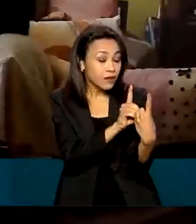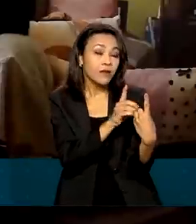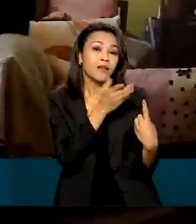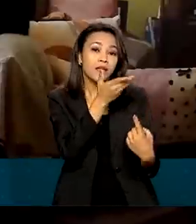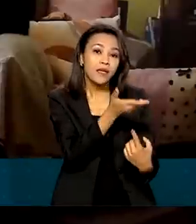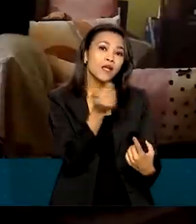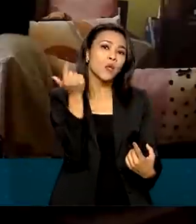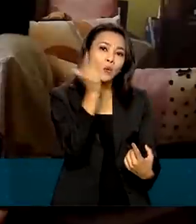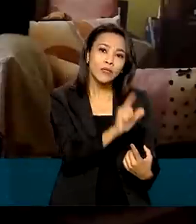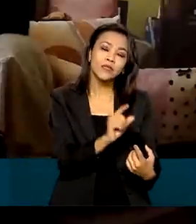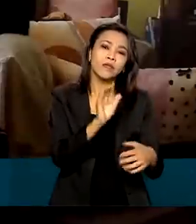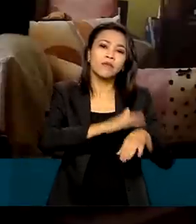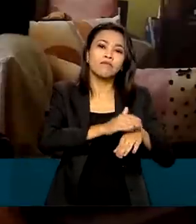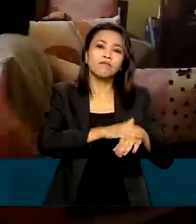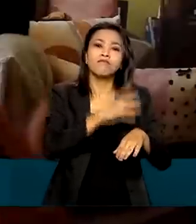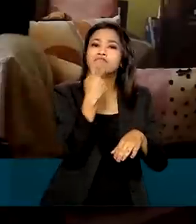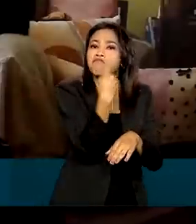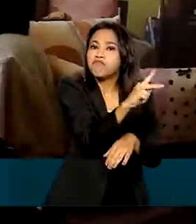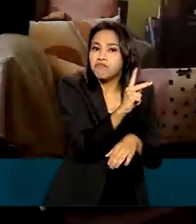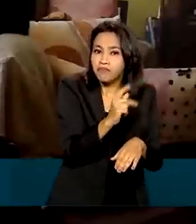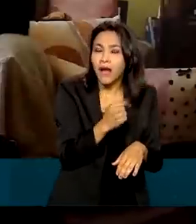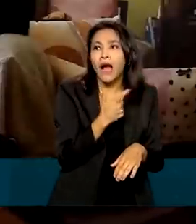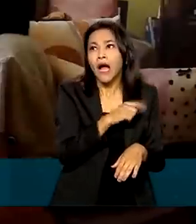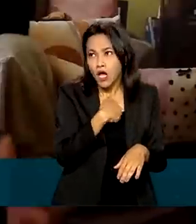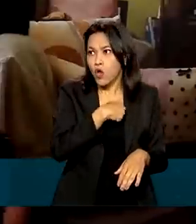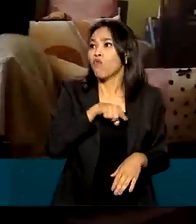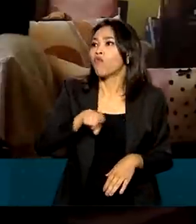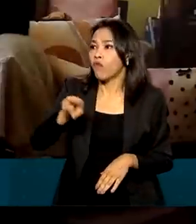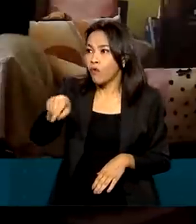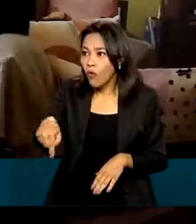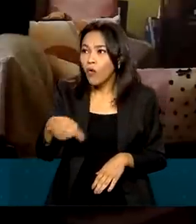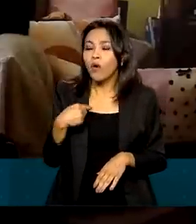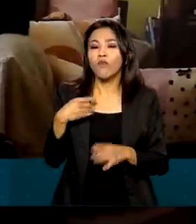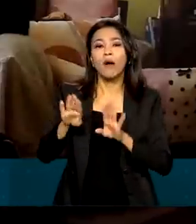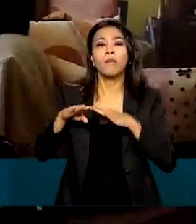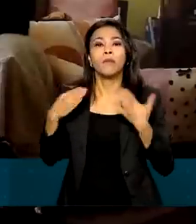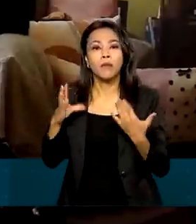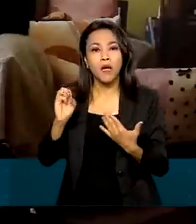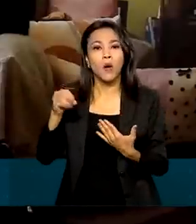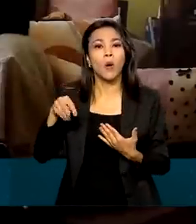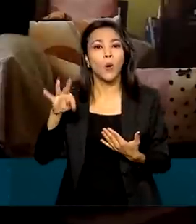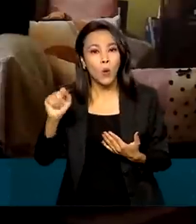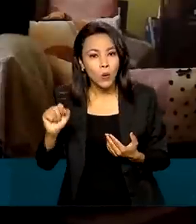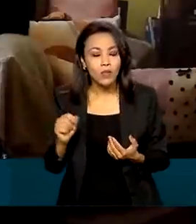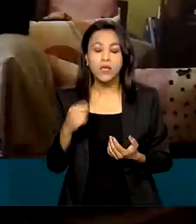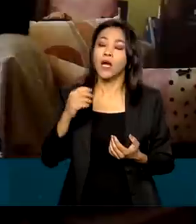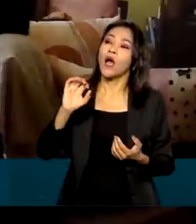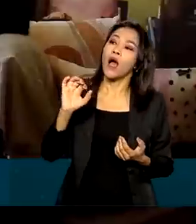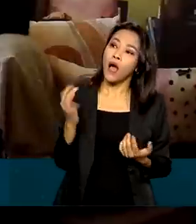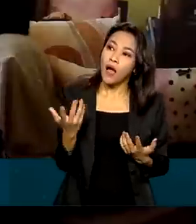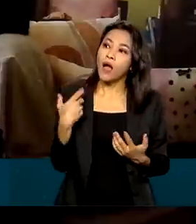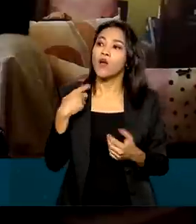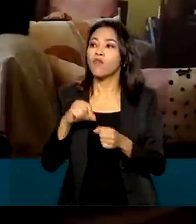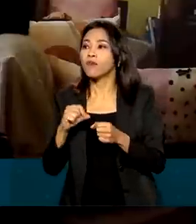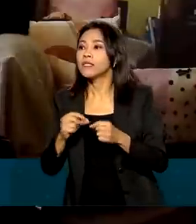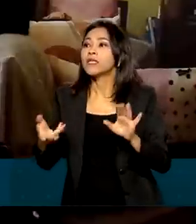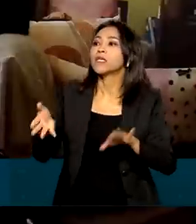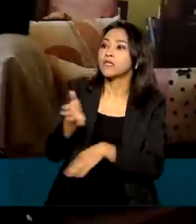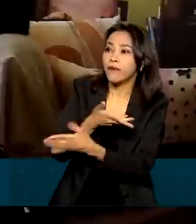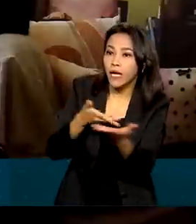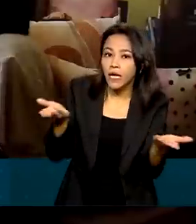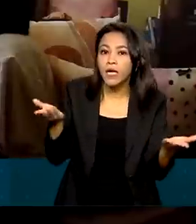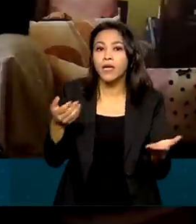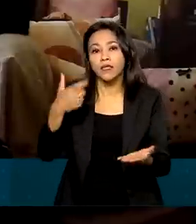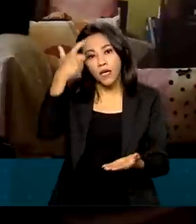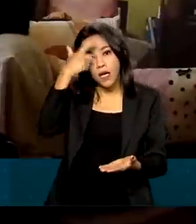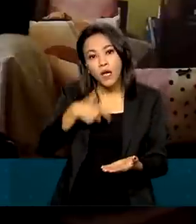aquele objetivo que ele foi, então eu fui na Caixa, eu quero abrir a minha conta, ou então eu quero fazer uma determinada transferência, eu quero fazer